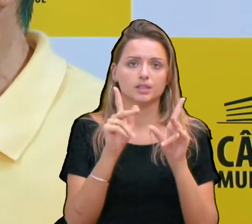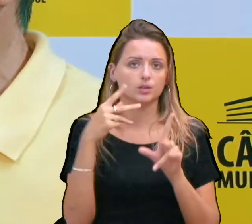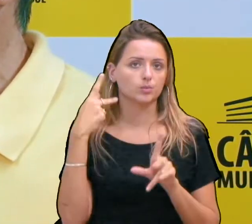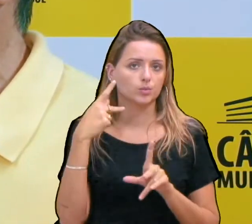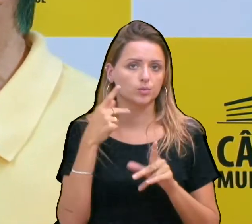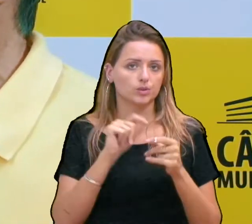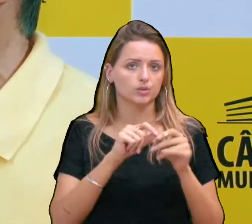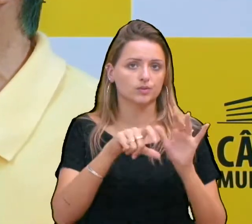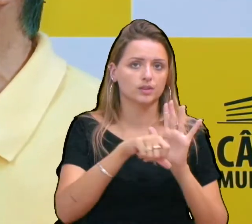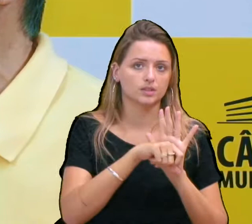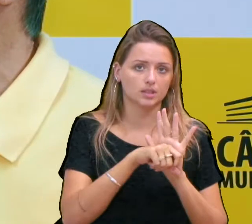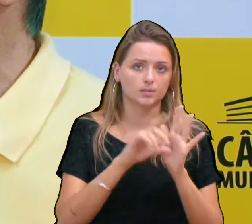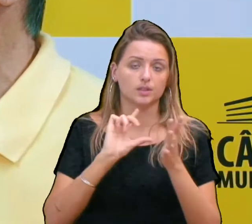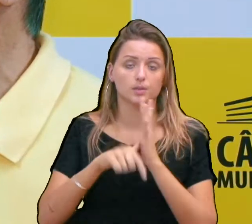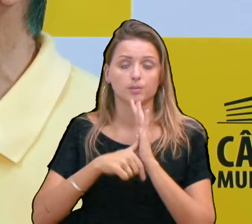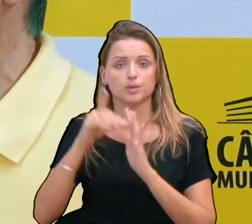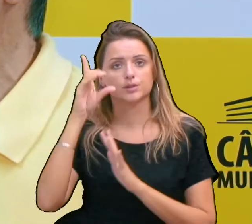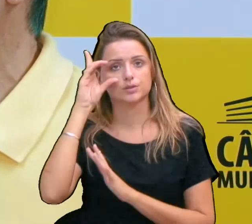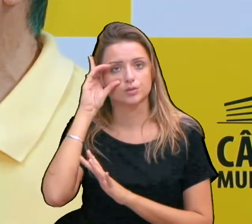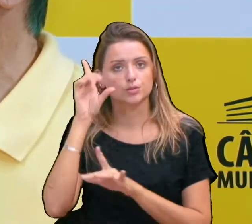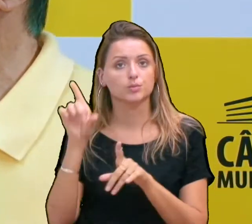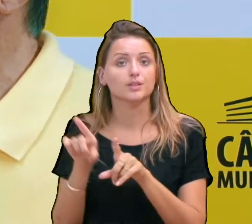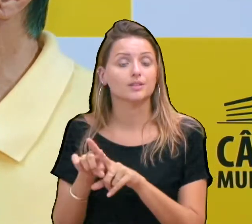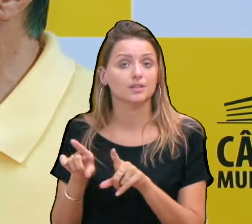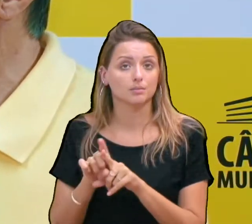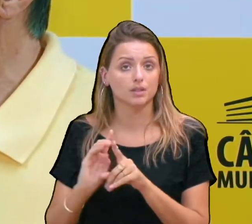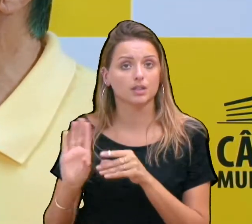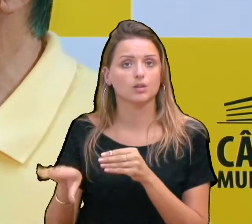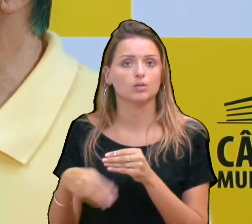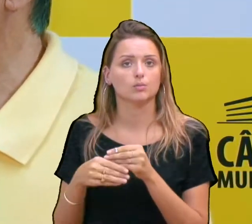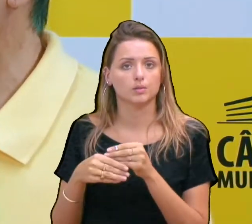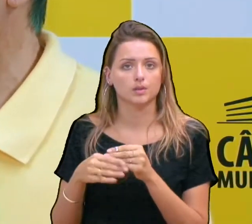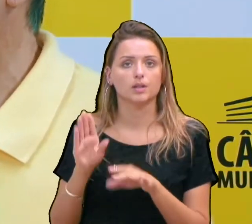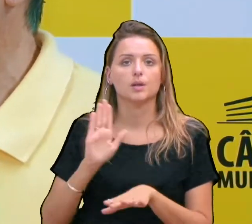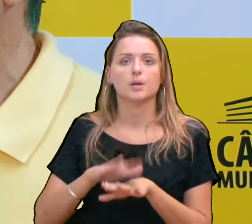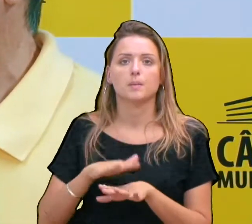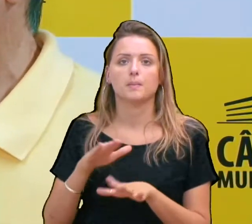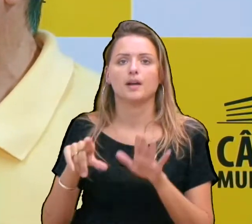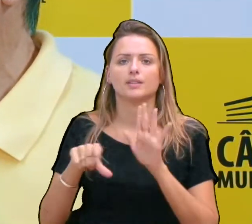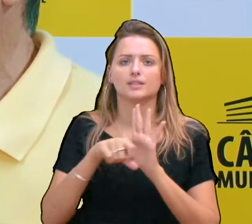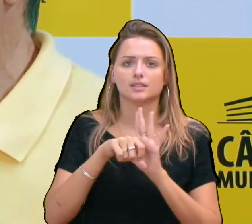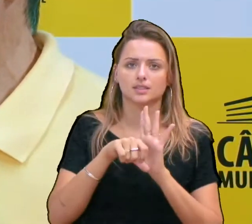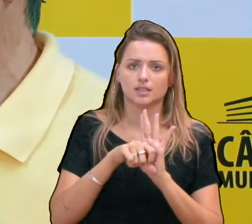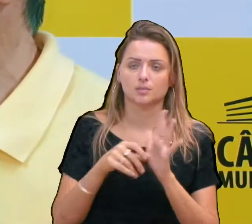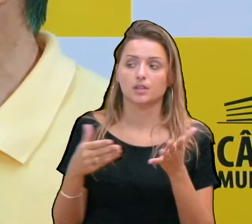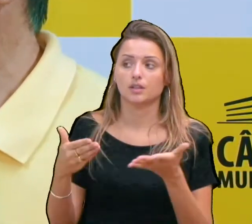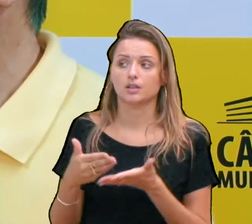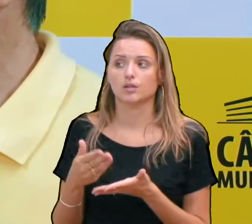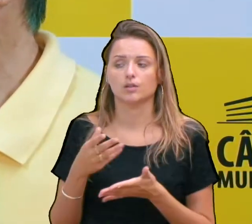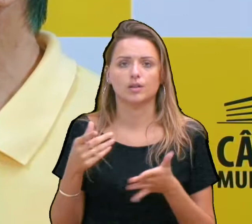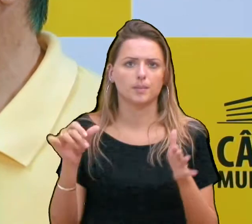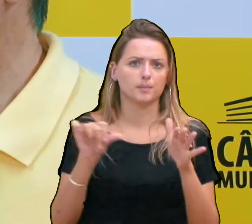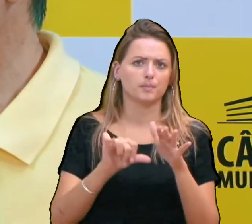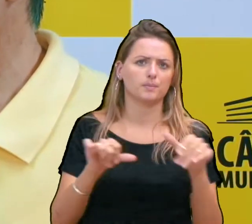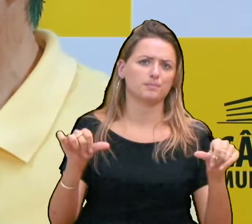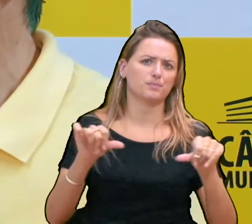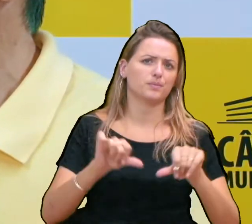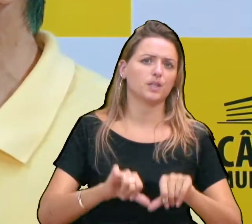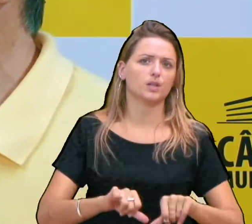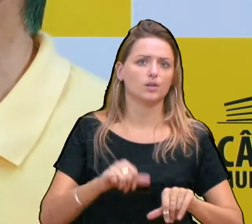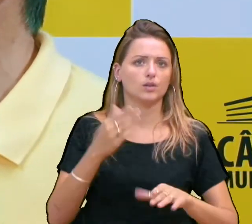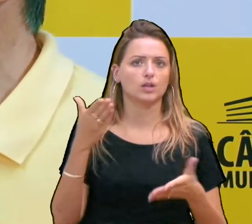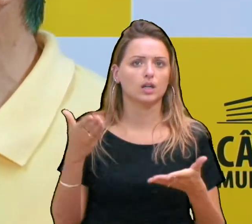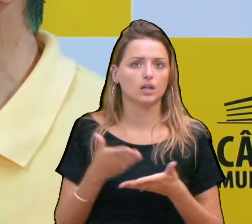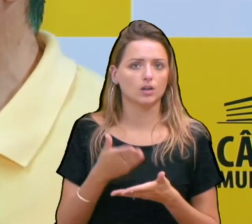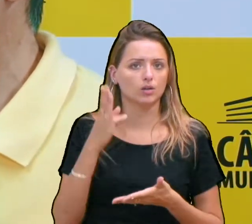governo Dilma, o final dele também já acrescentando outros tipos de crime. Agora, o pior de todos foi o